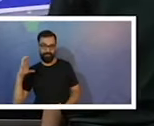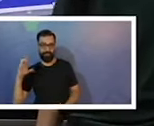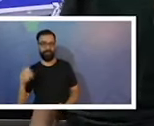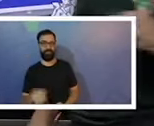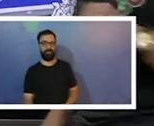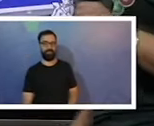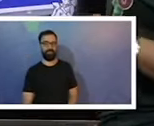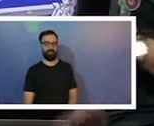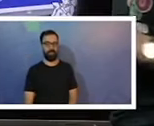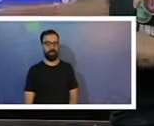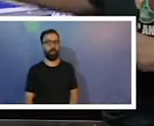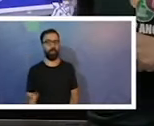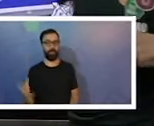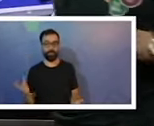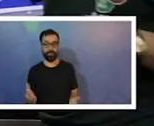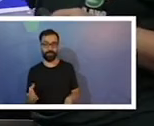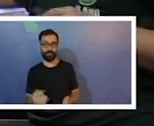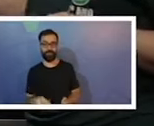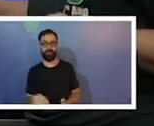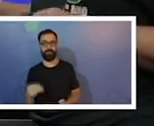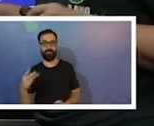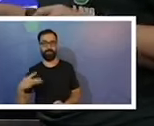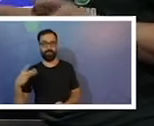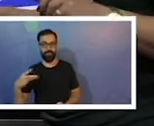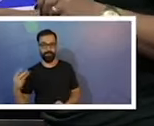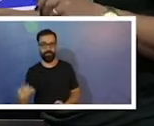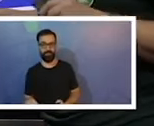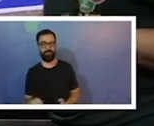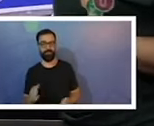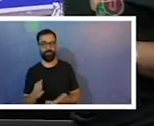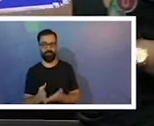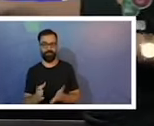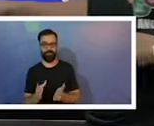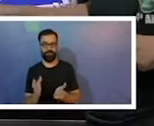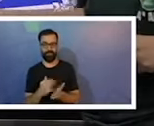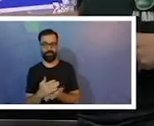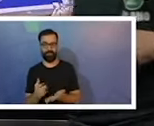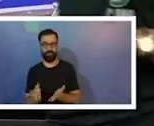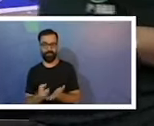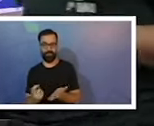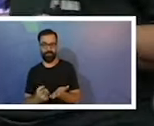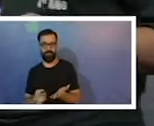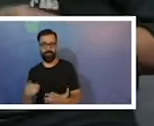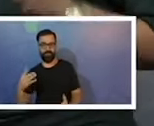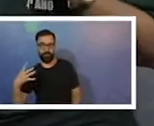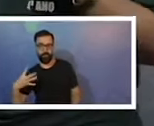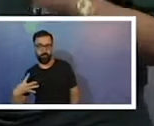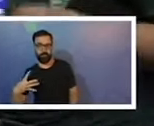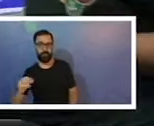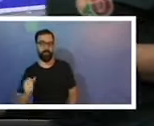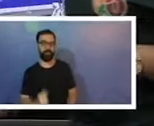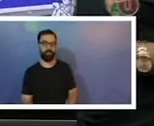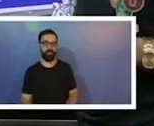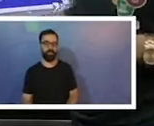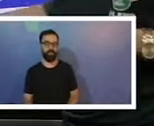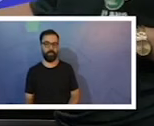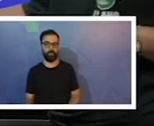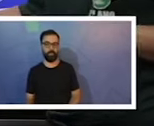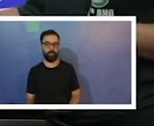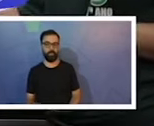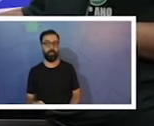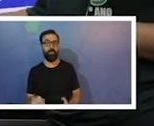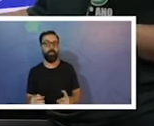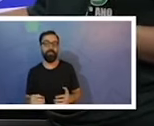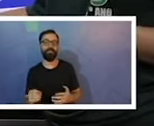ciências. Hoje nós vamos para a nossa terceira aula da apostila 4. Eu sou a professora Adriana e nós vamos estudar